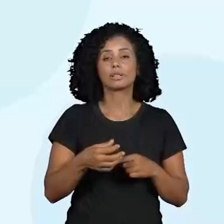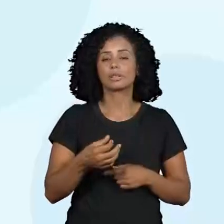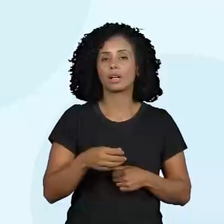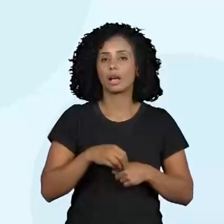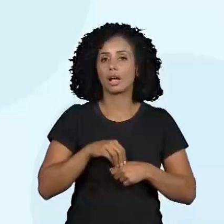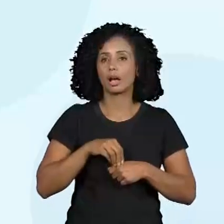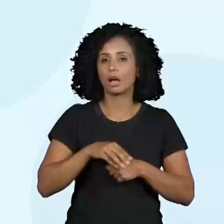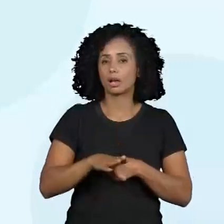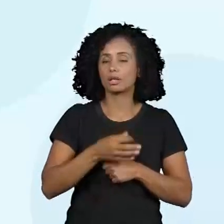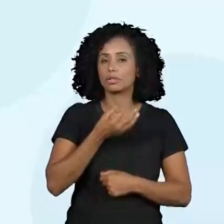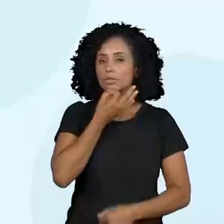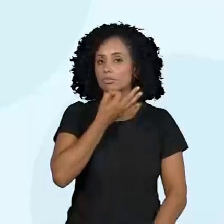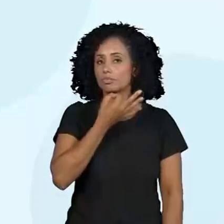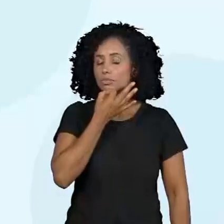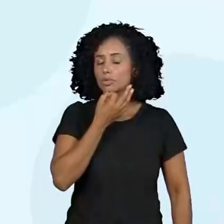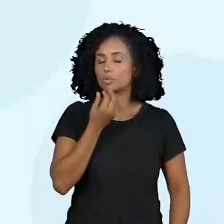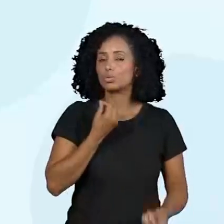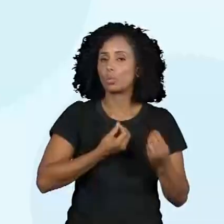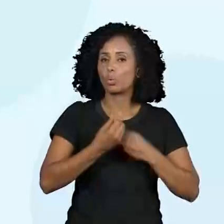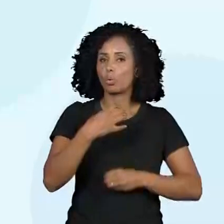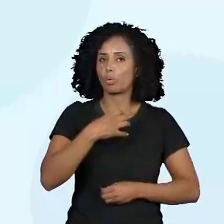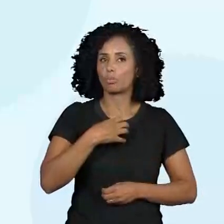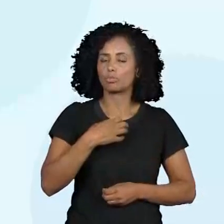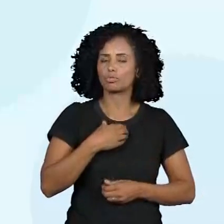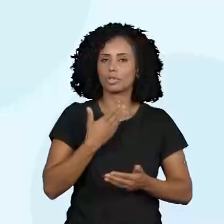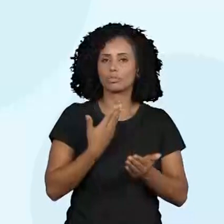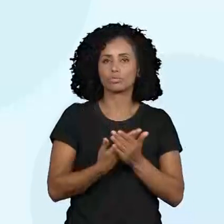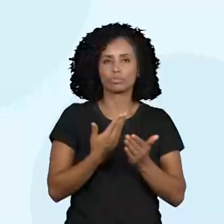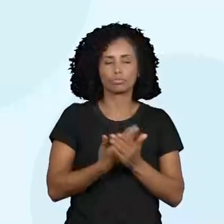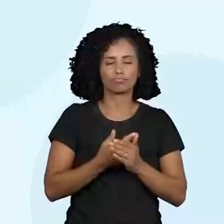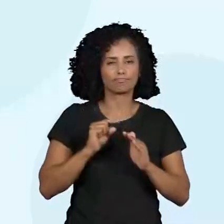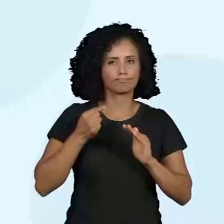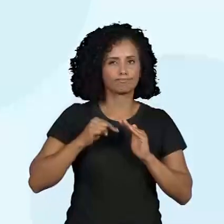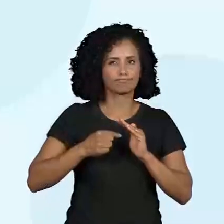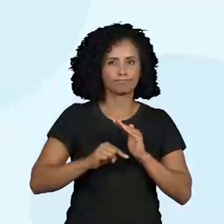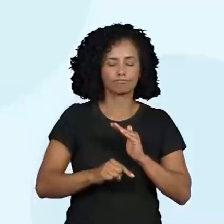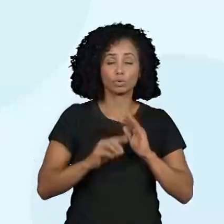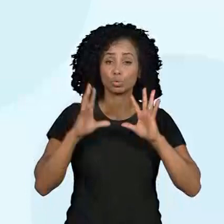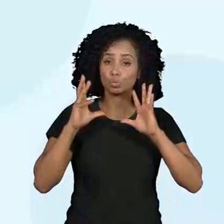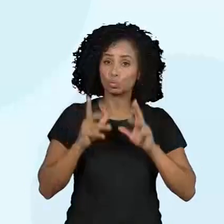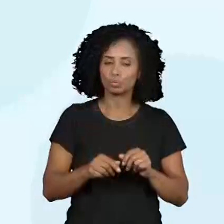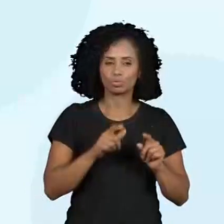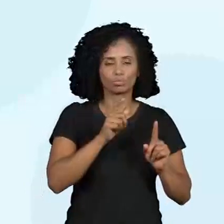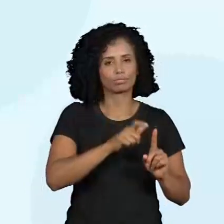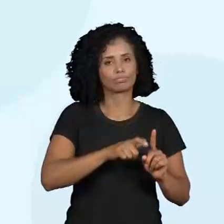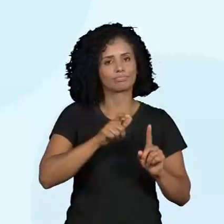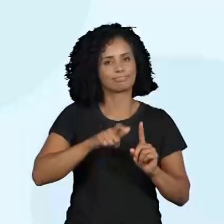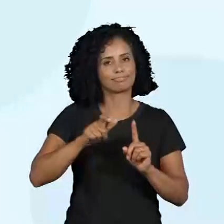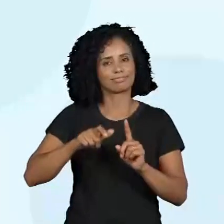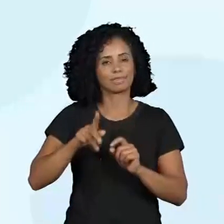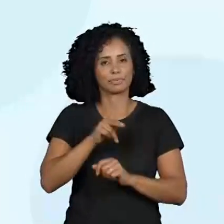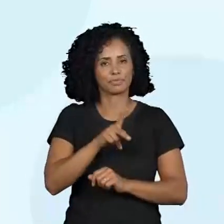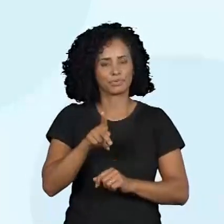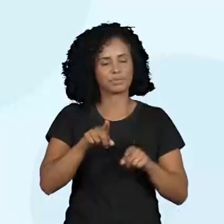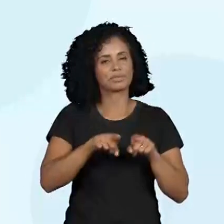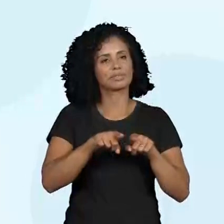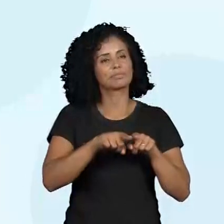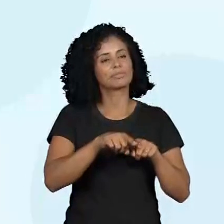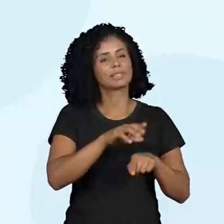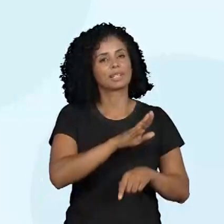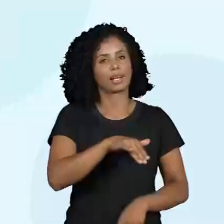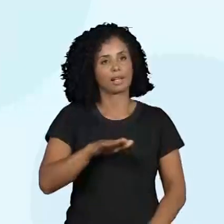sugestão de aprofundamento para todos os prós e alunos e aqui uma dica